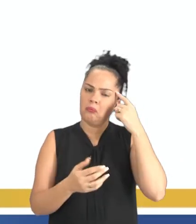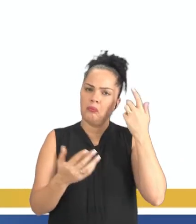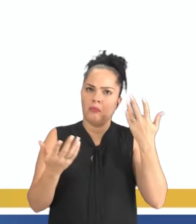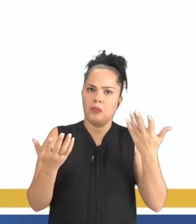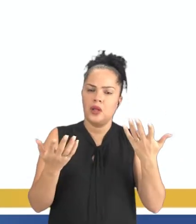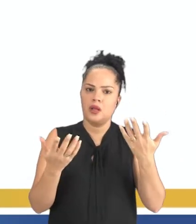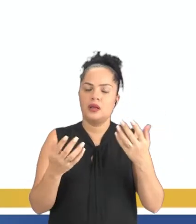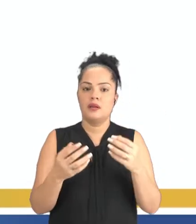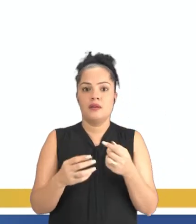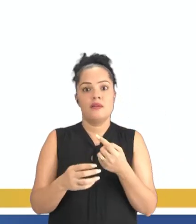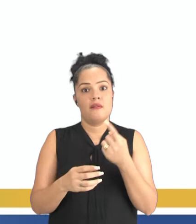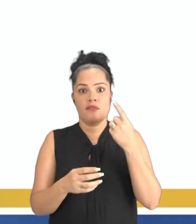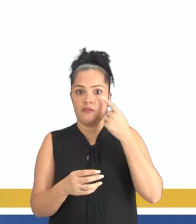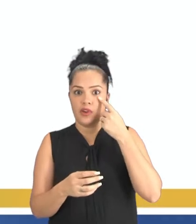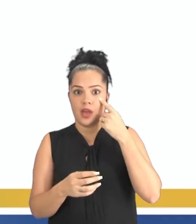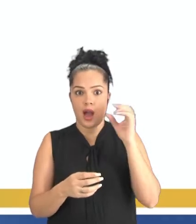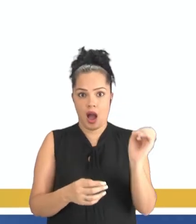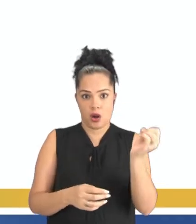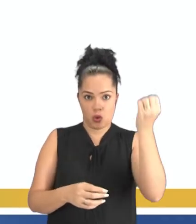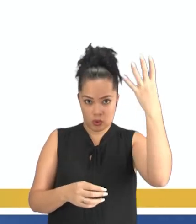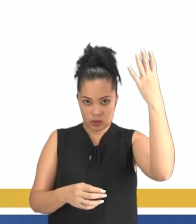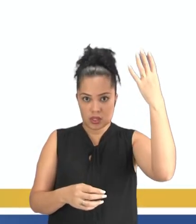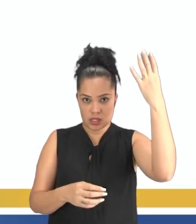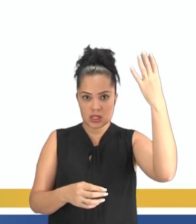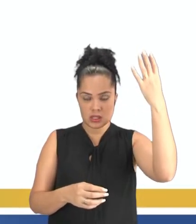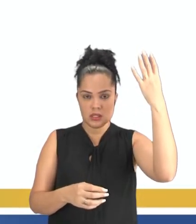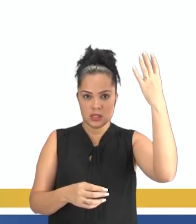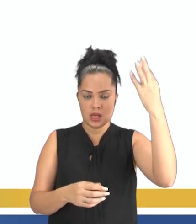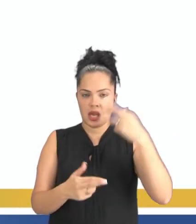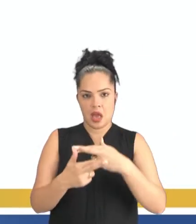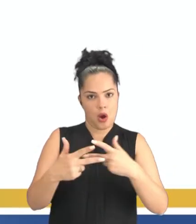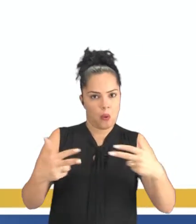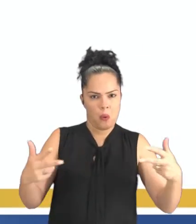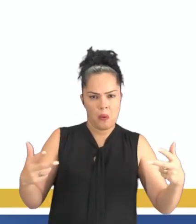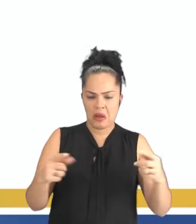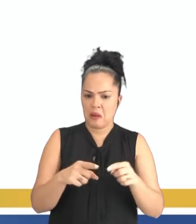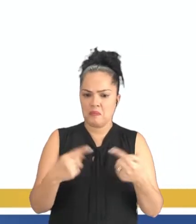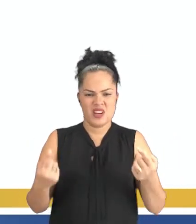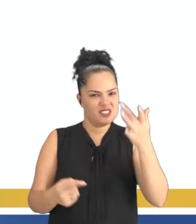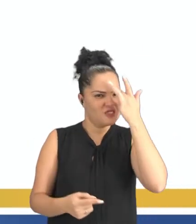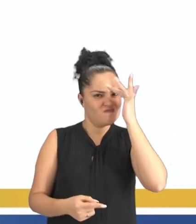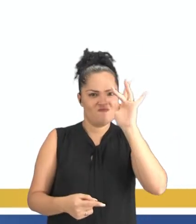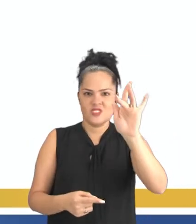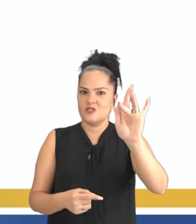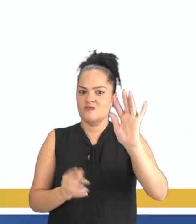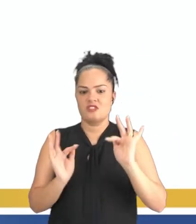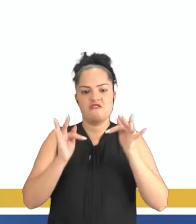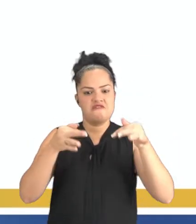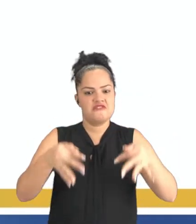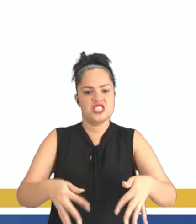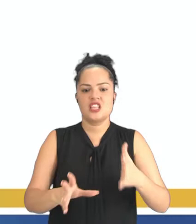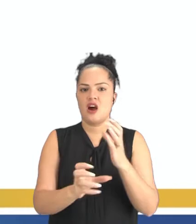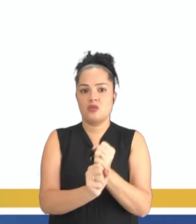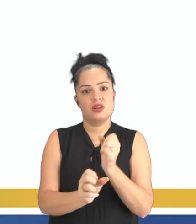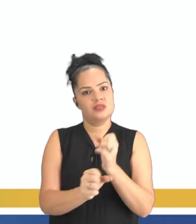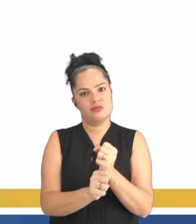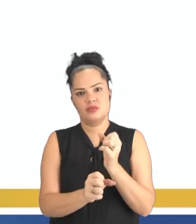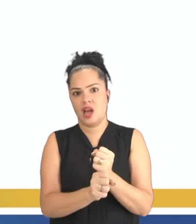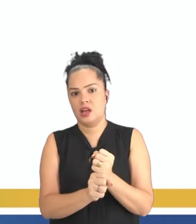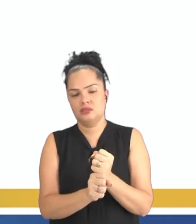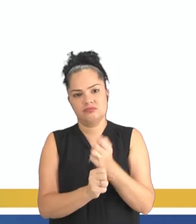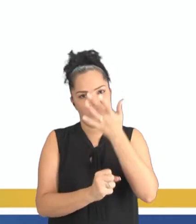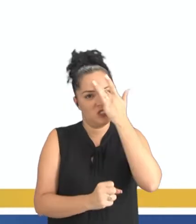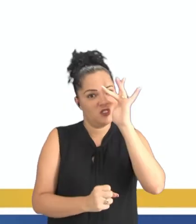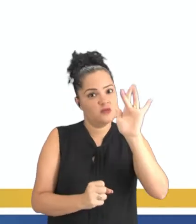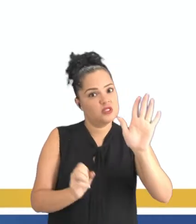É uma ideia assim, vai acontecer um determinado, né, fenômeno, mas eu não consigo prever o resultado com certeza. Eu posso até prever